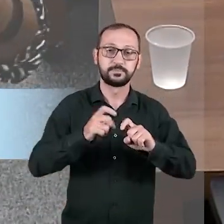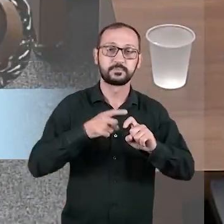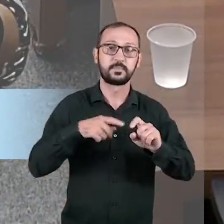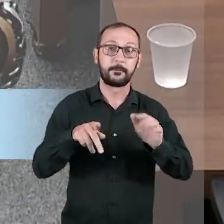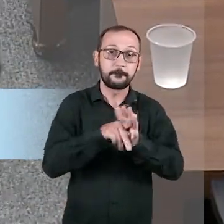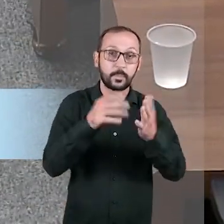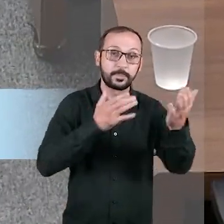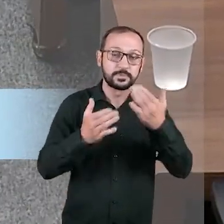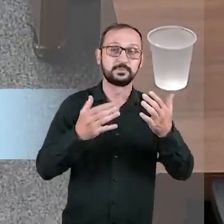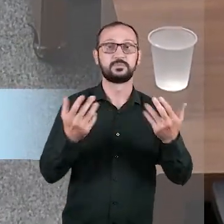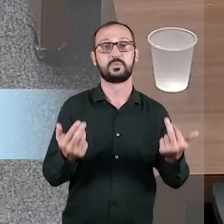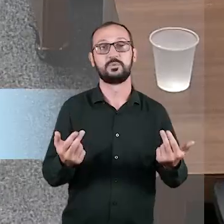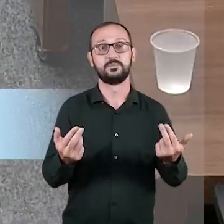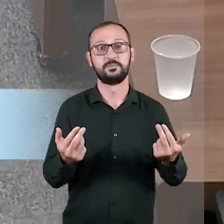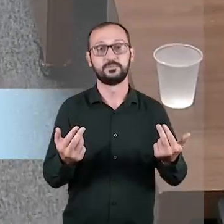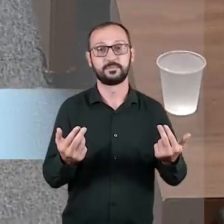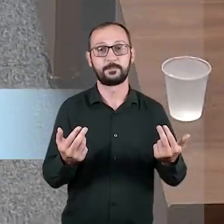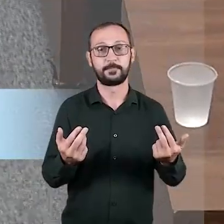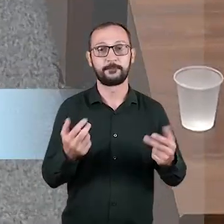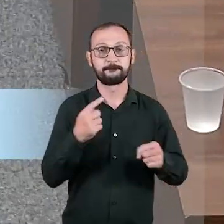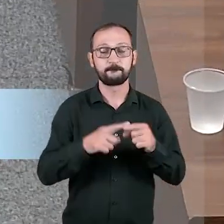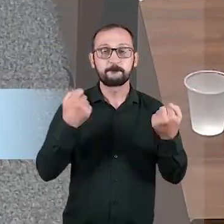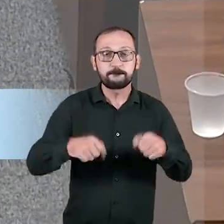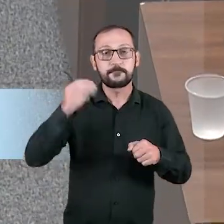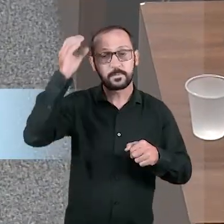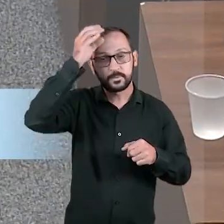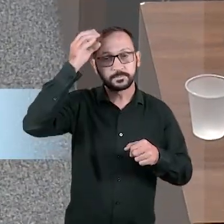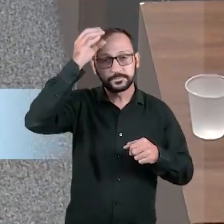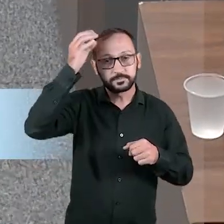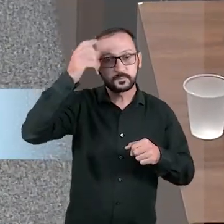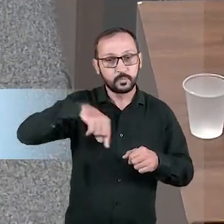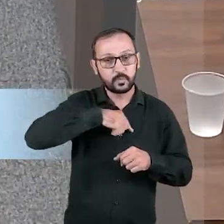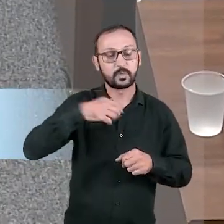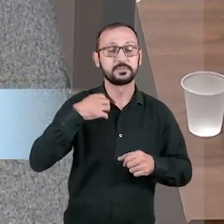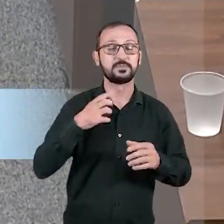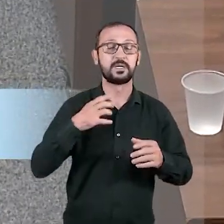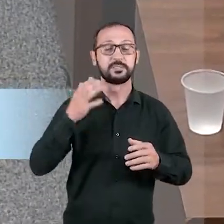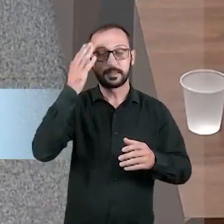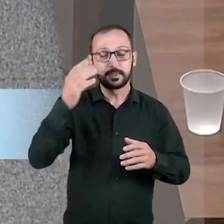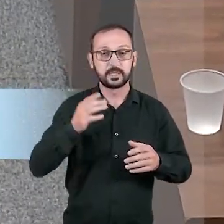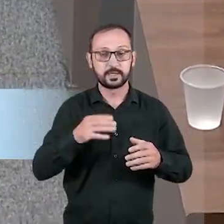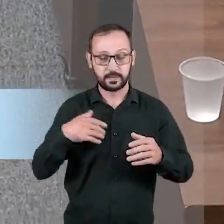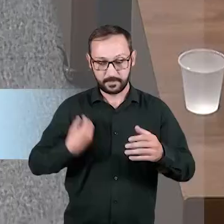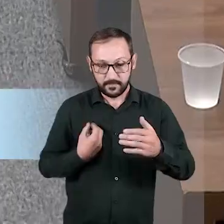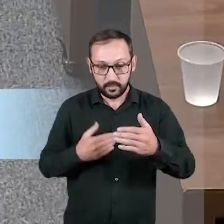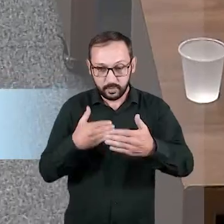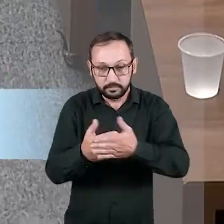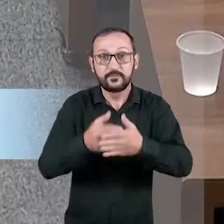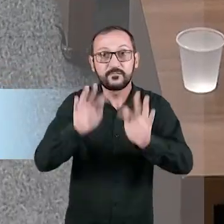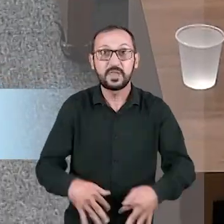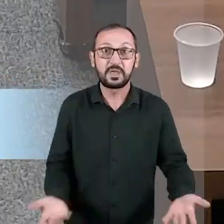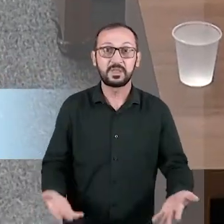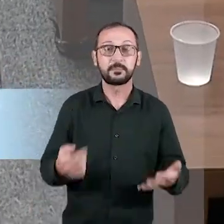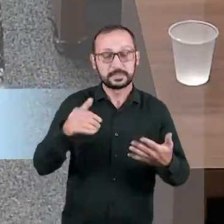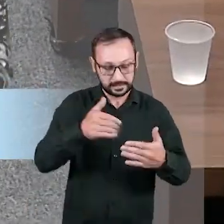médica, até da própria psicologia. Porque é uma conscientização da finitude. A gente tem que saber lidar com a